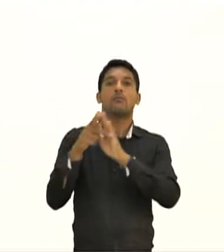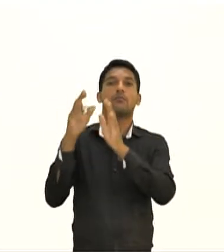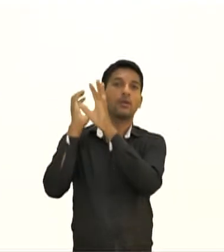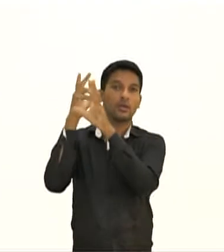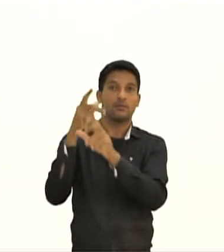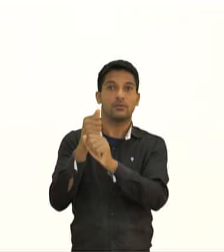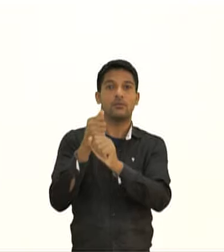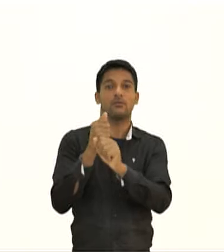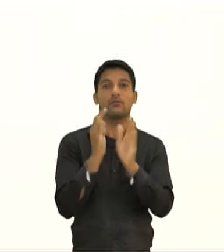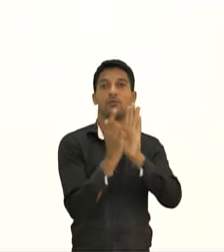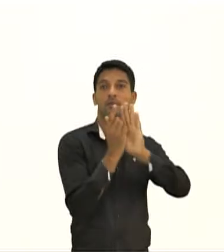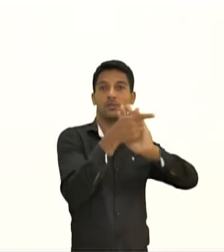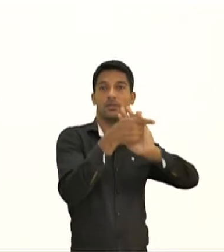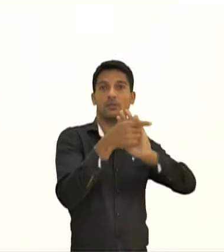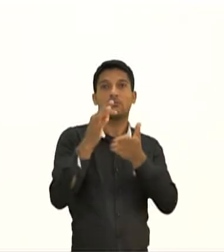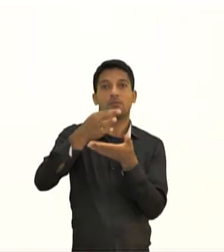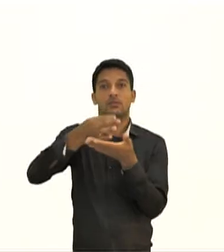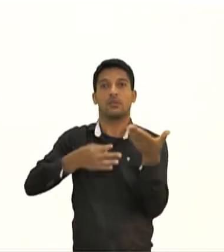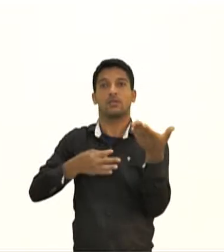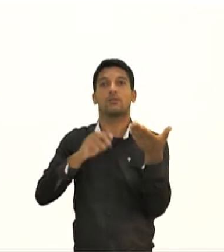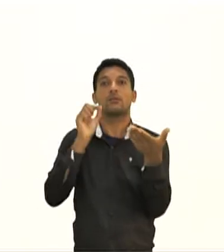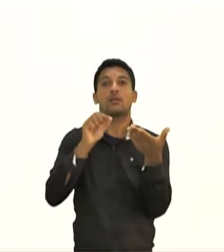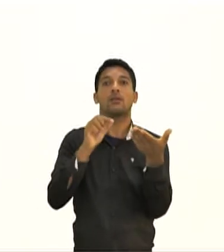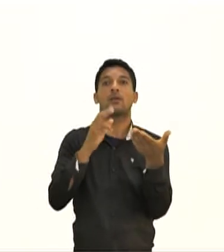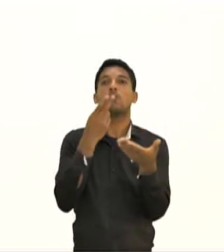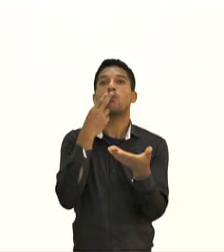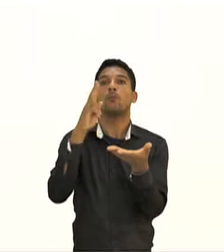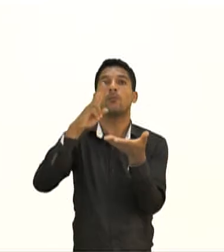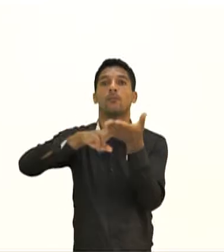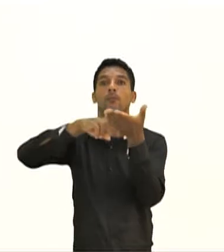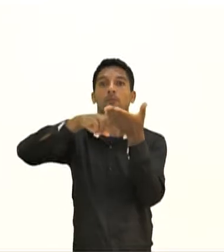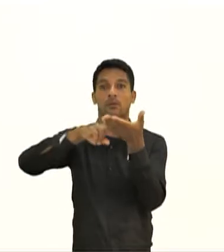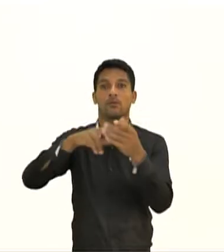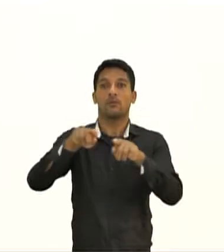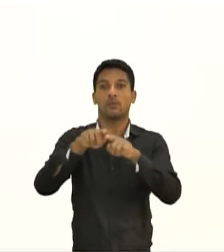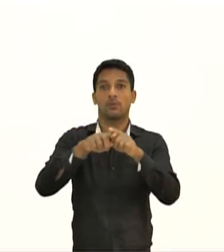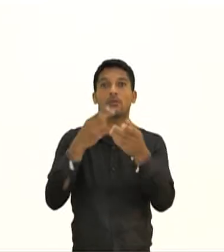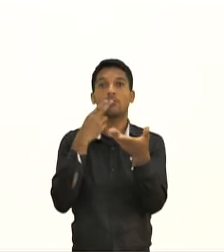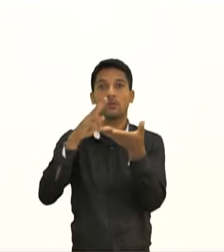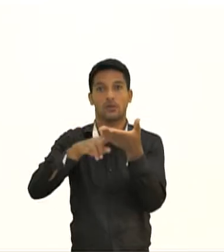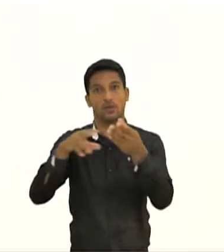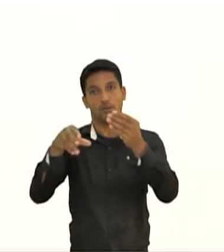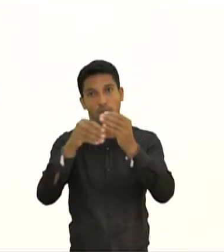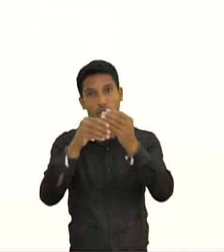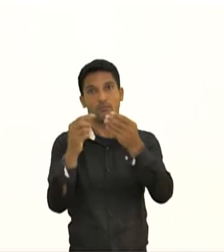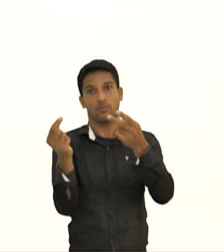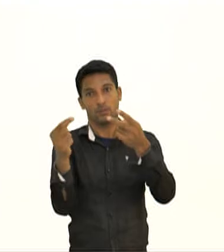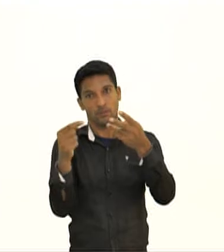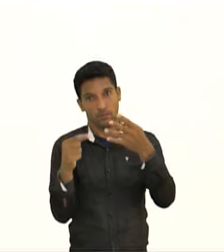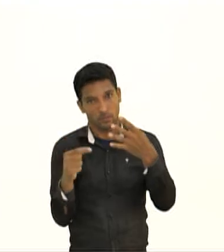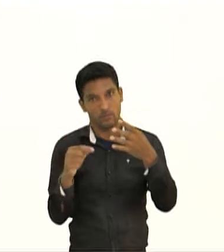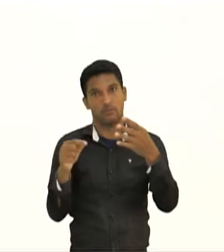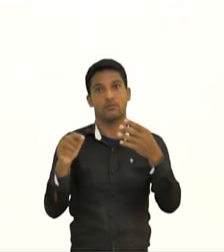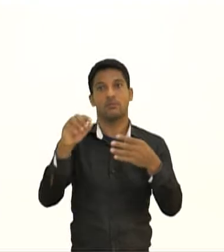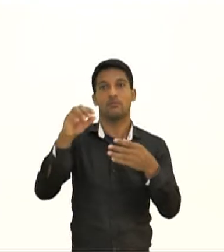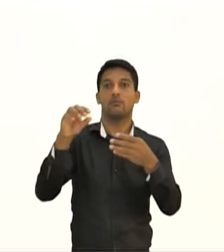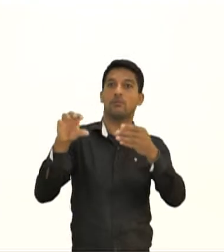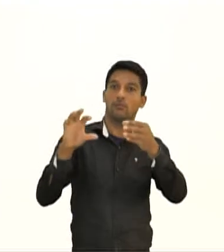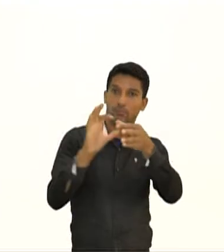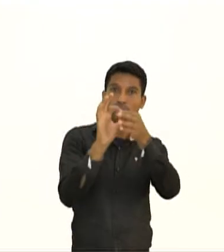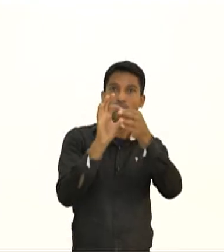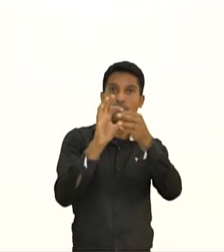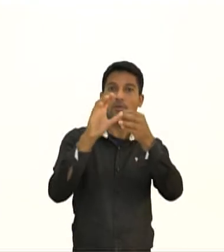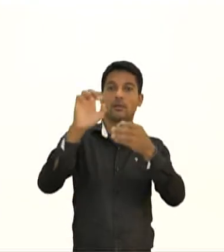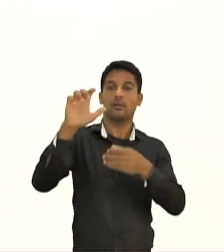gênero textual carta e os elementos composicionais da carta. Vamos conhecer também as características de uma carta de